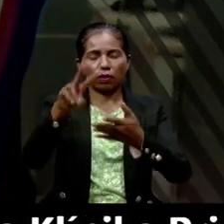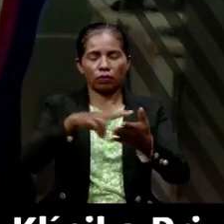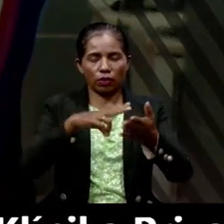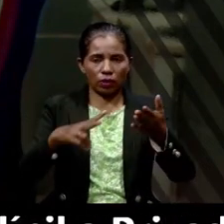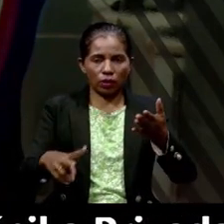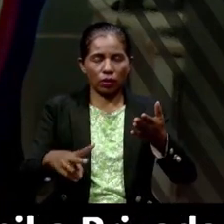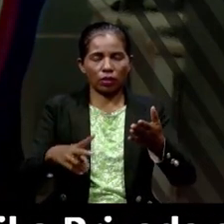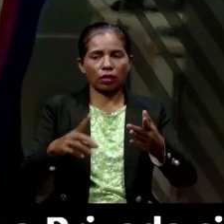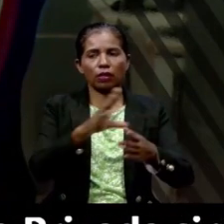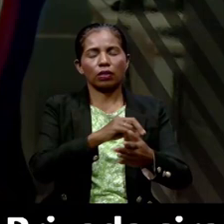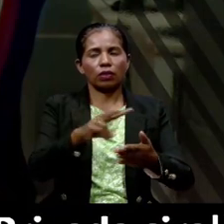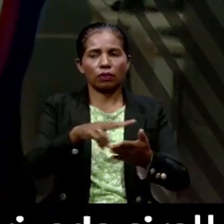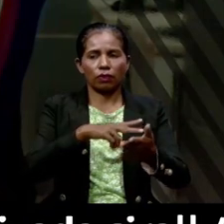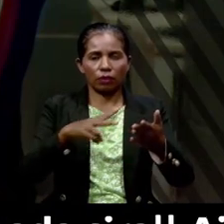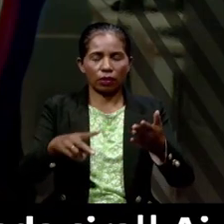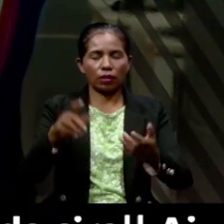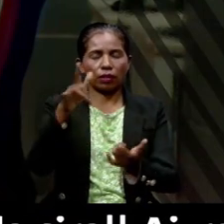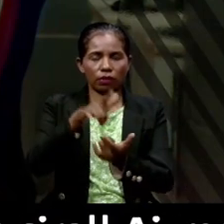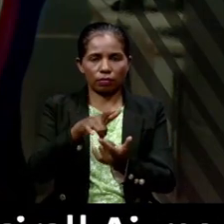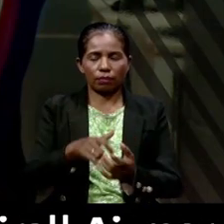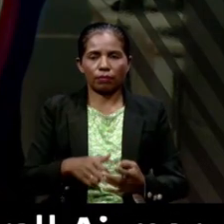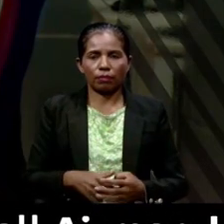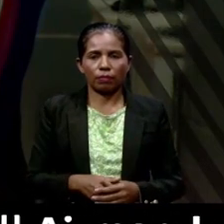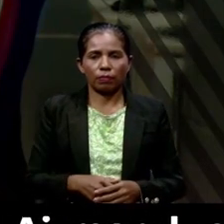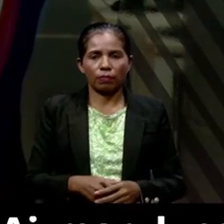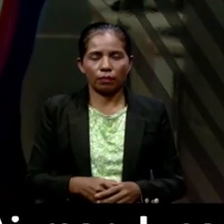domestika, violensia, seksual.